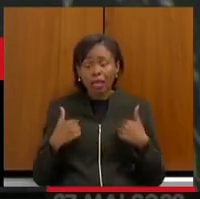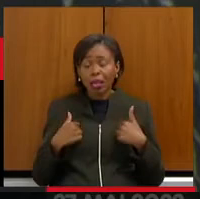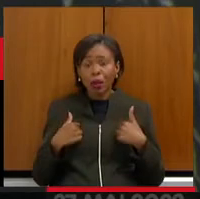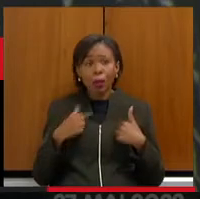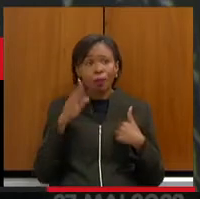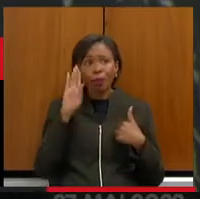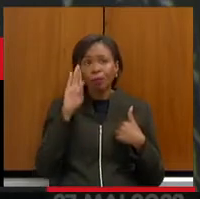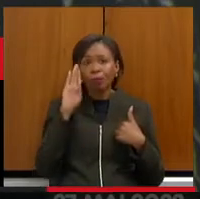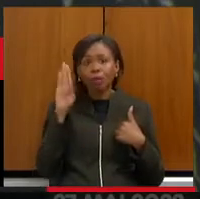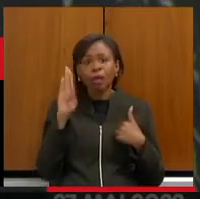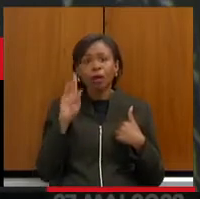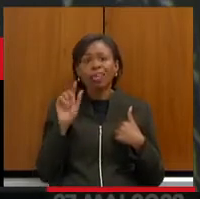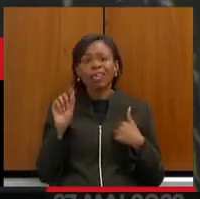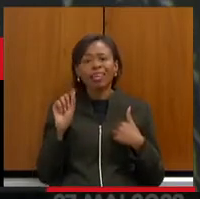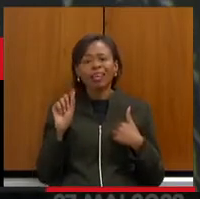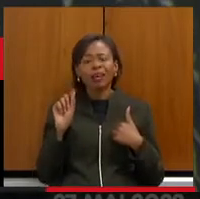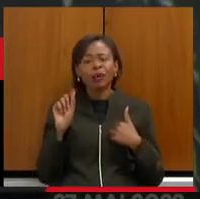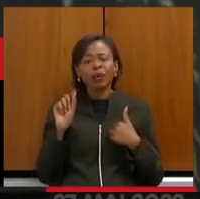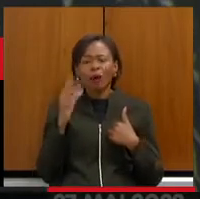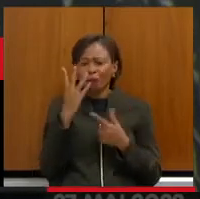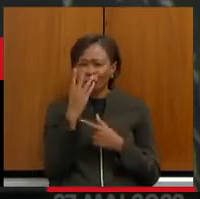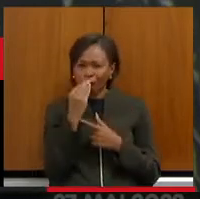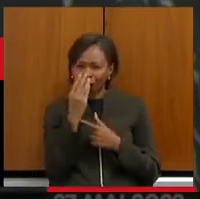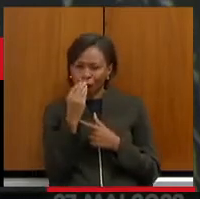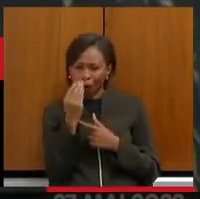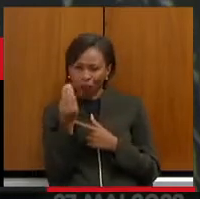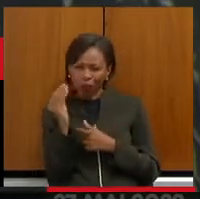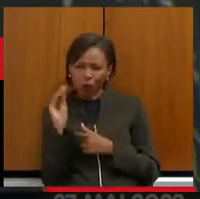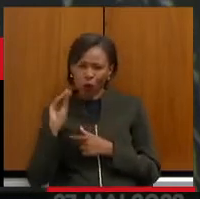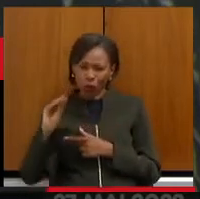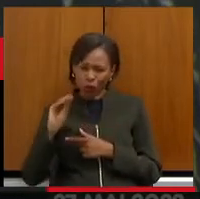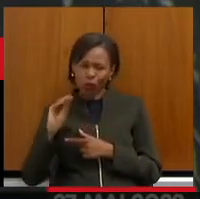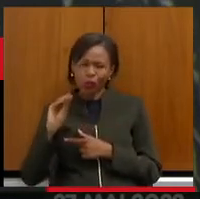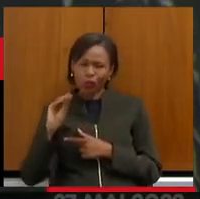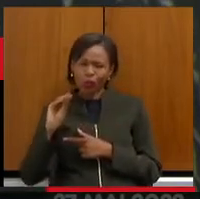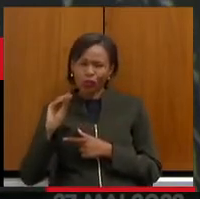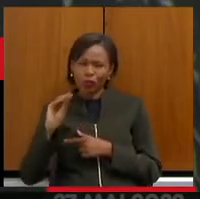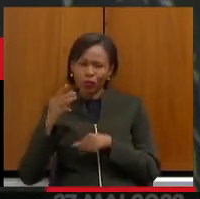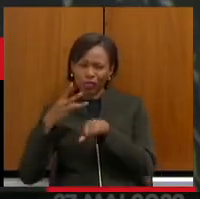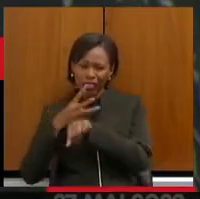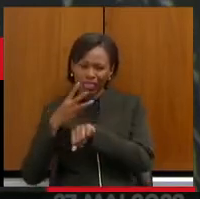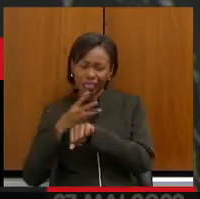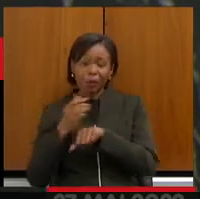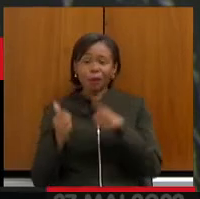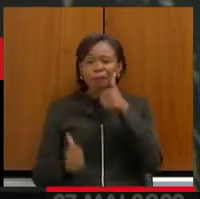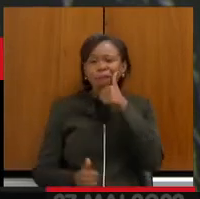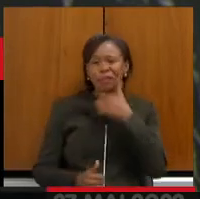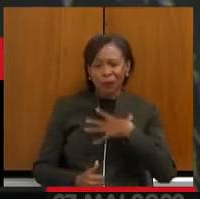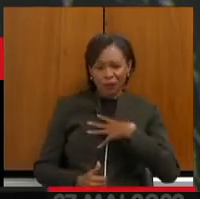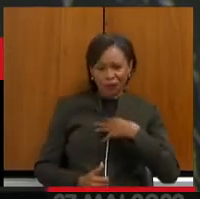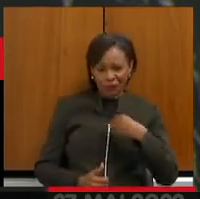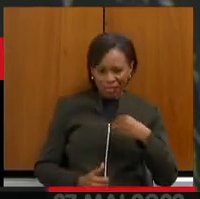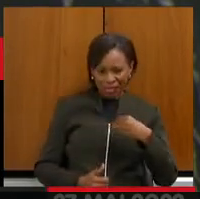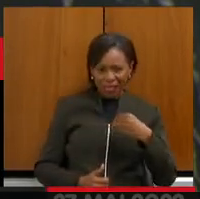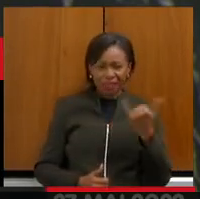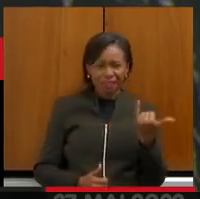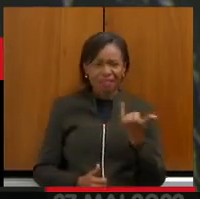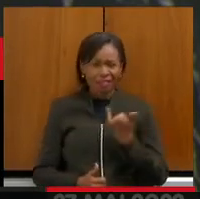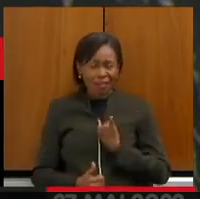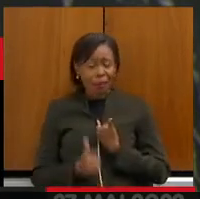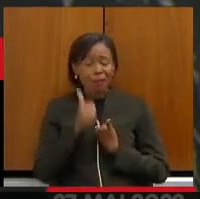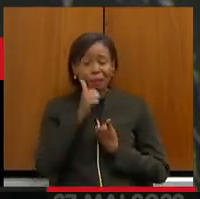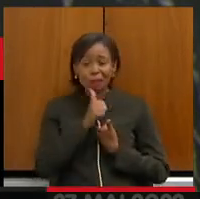maior quando eu coloquei uma foto lá no status e minha filha de 17 anos mandou assim mãe você